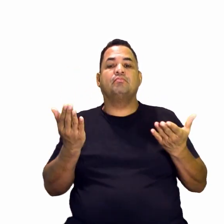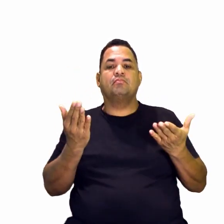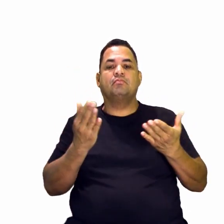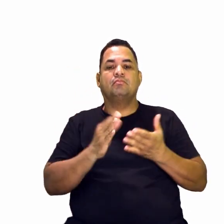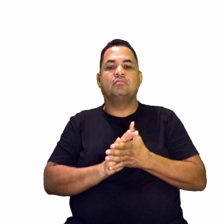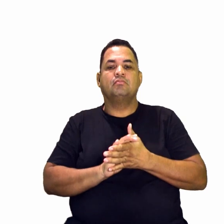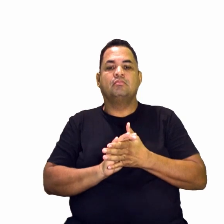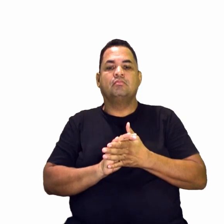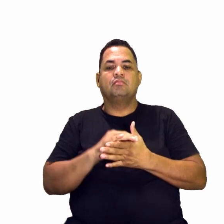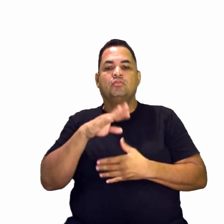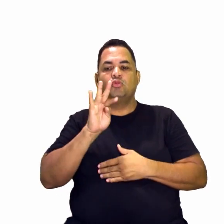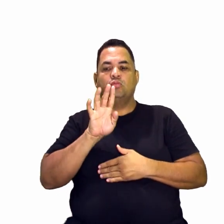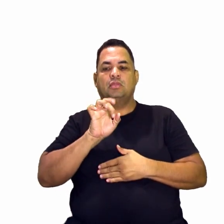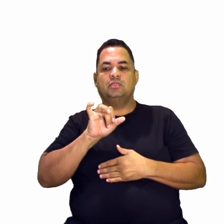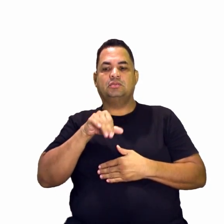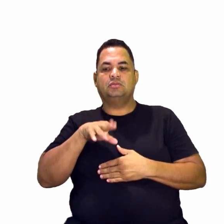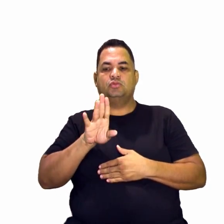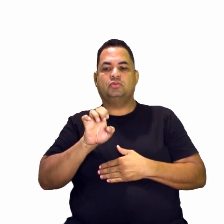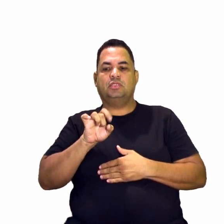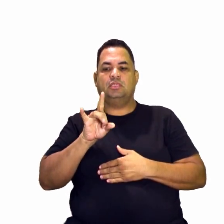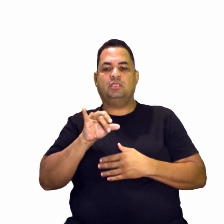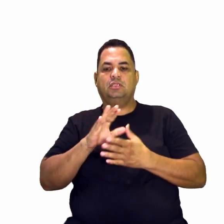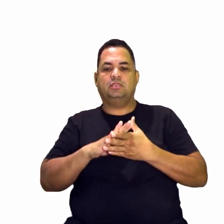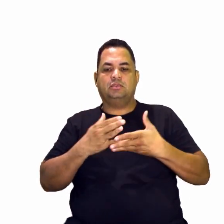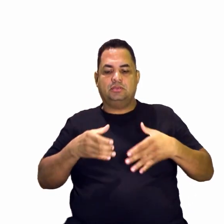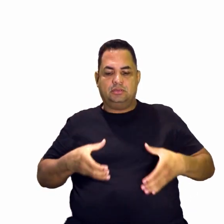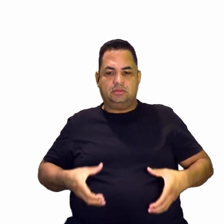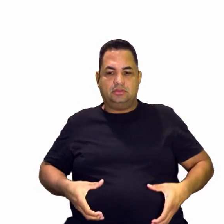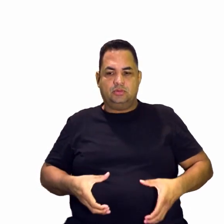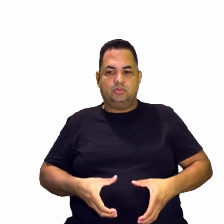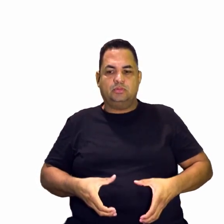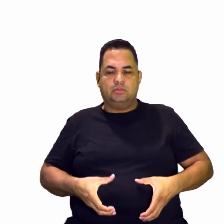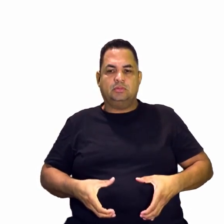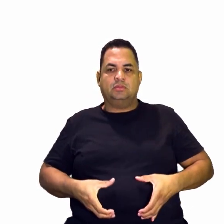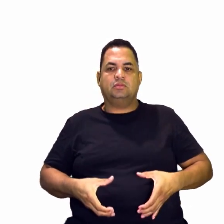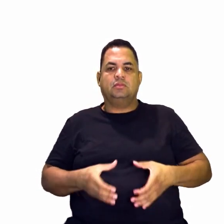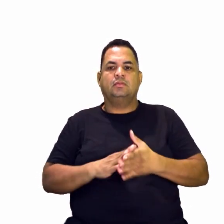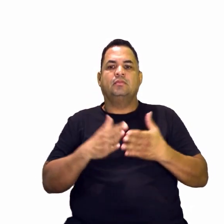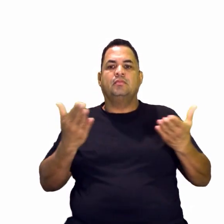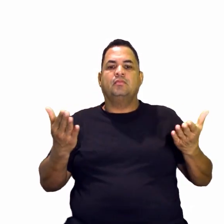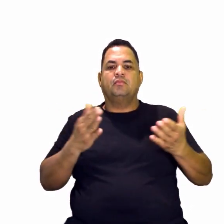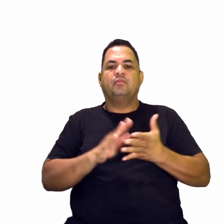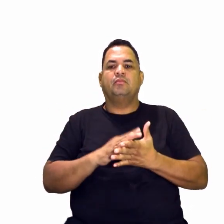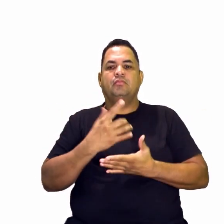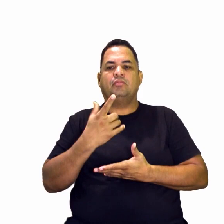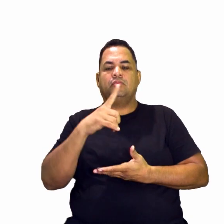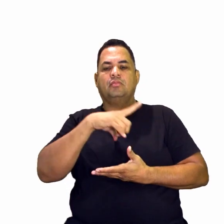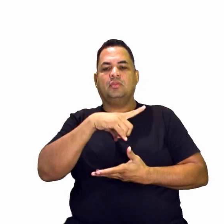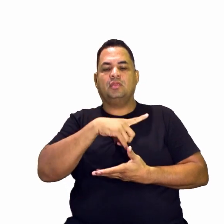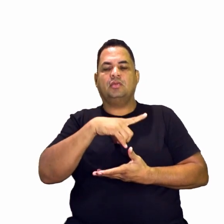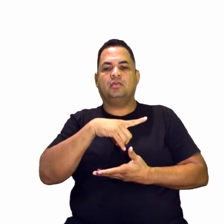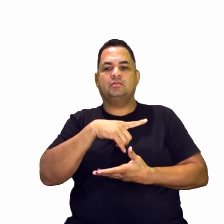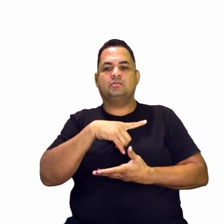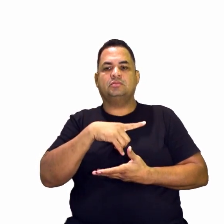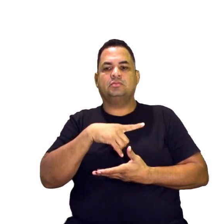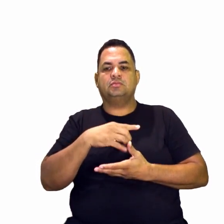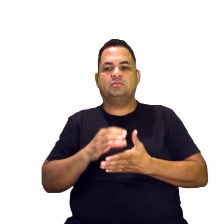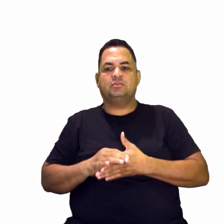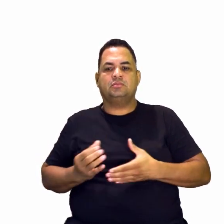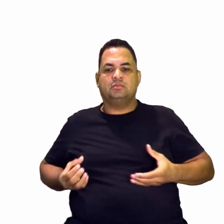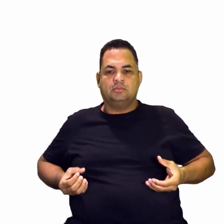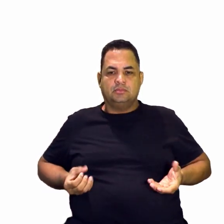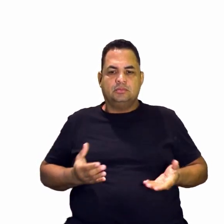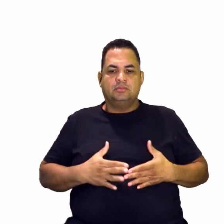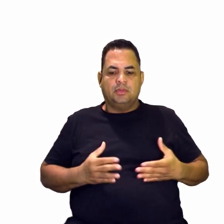tubas uterinas, né? Então, olha só, lá nas tubas uterinas, você vai ter esse espermatozoide,